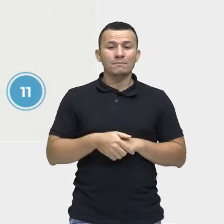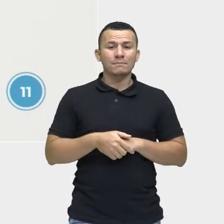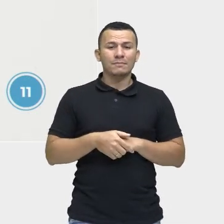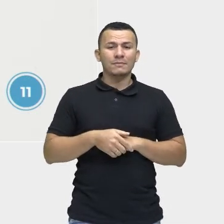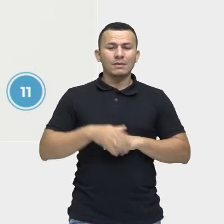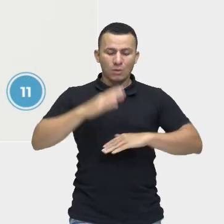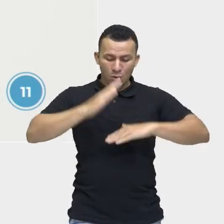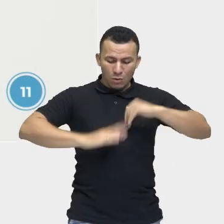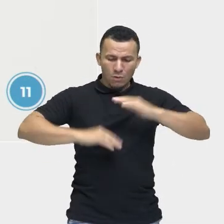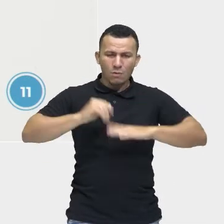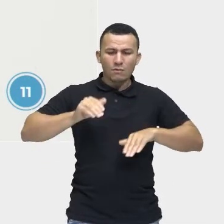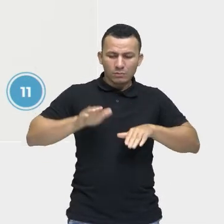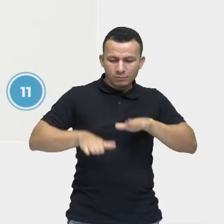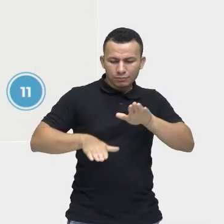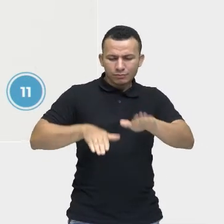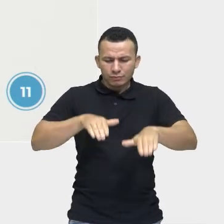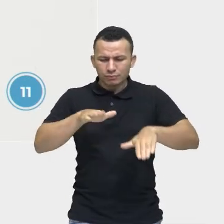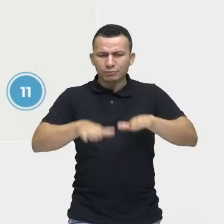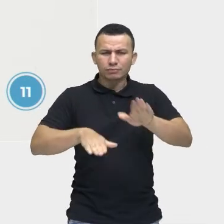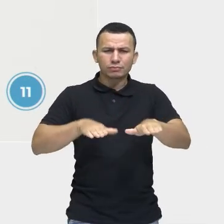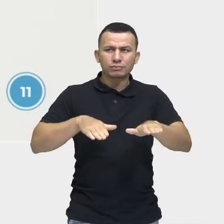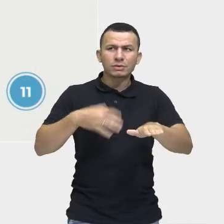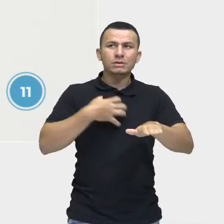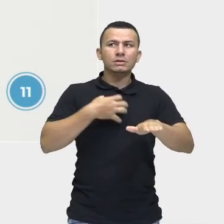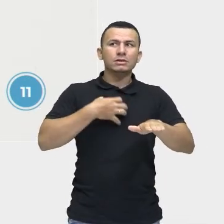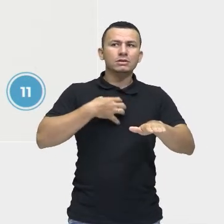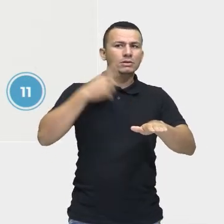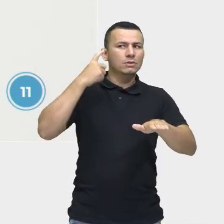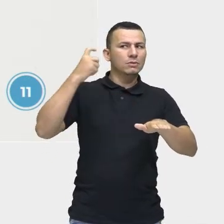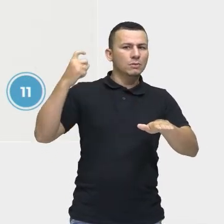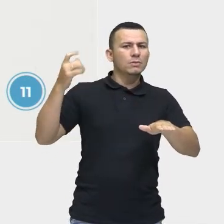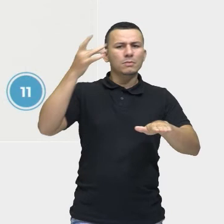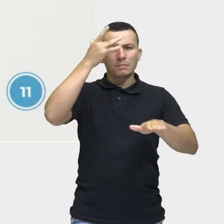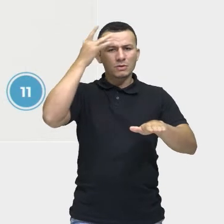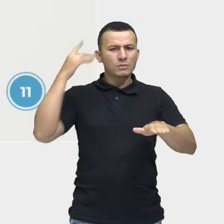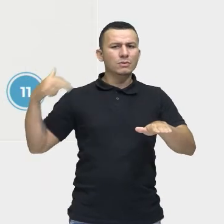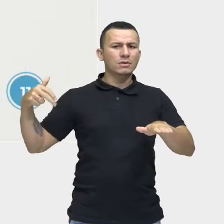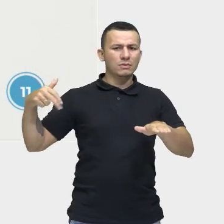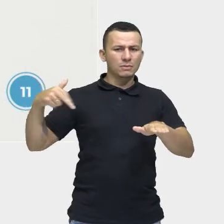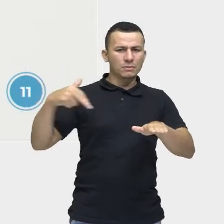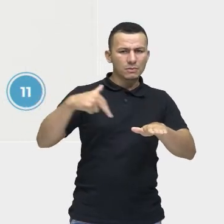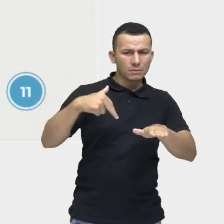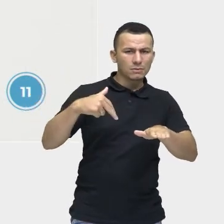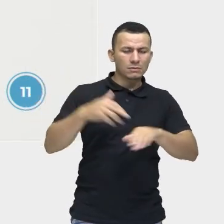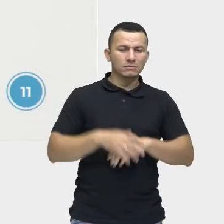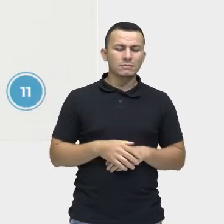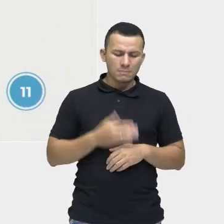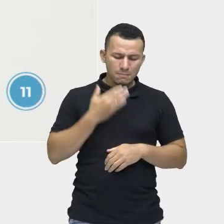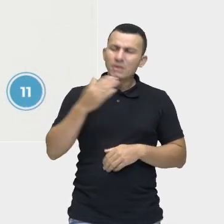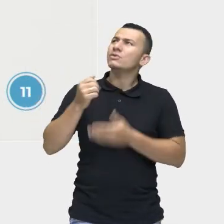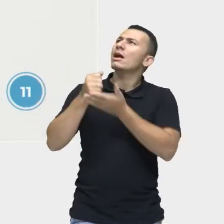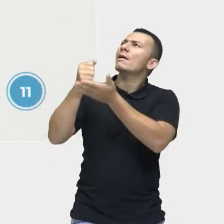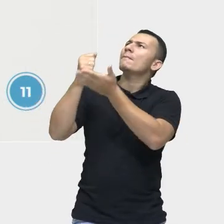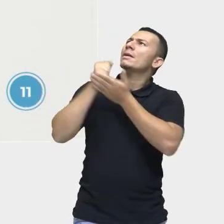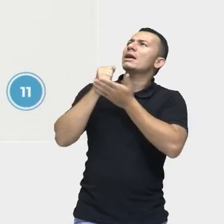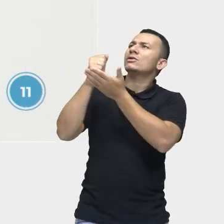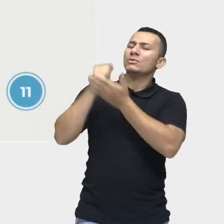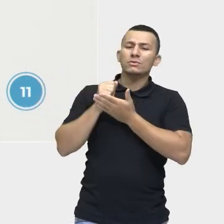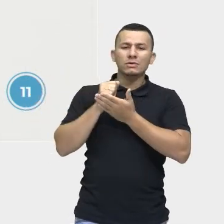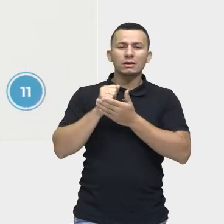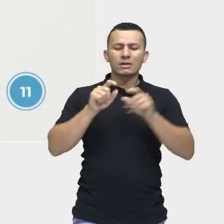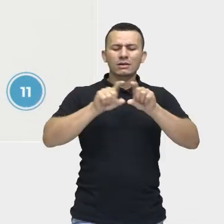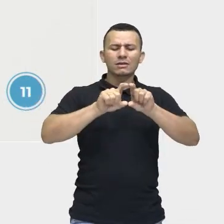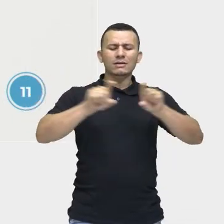passos e percebendo a presença de alguém, o bêbado, pede que o tire da cova. Que elemento